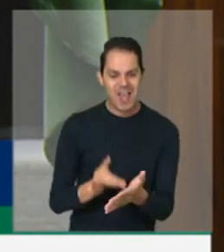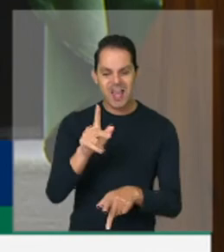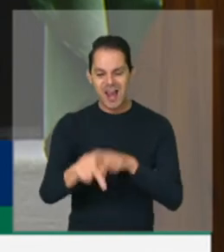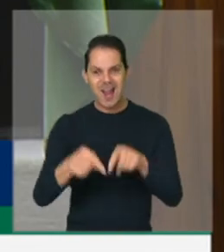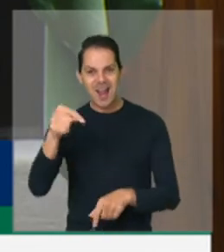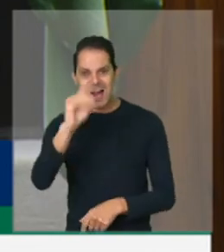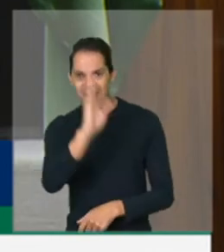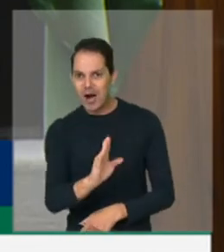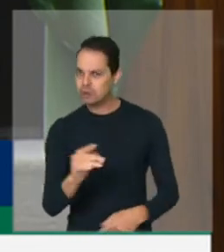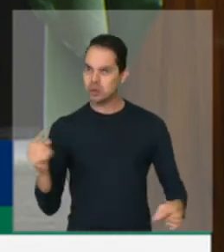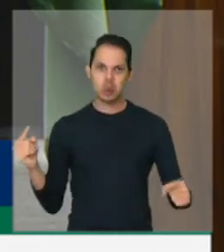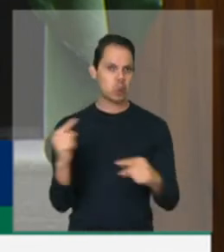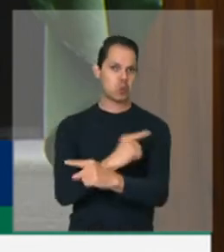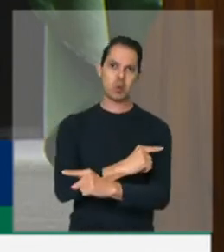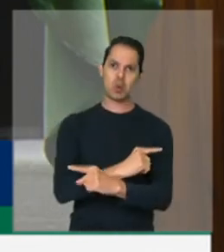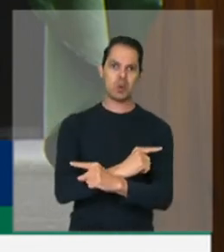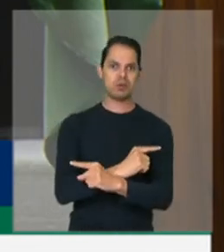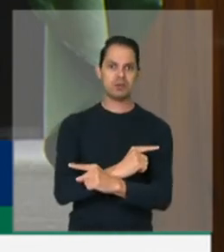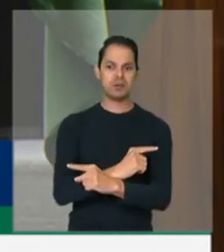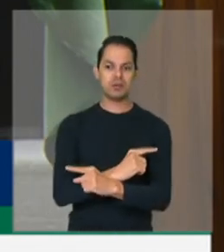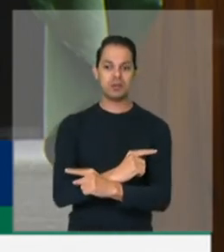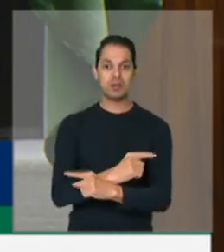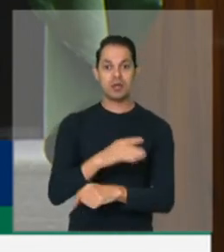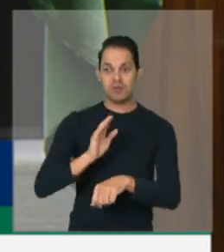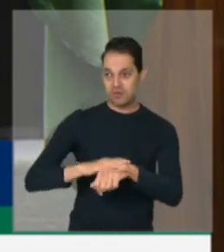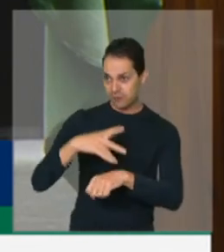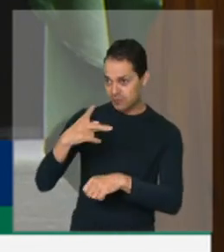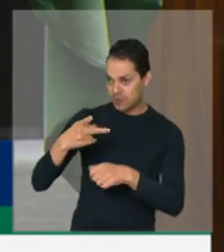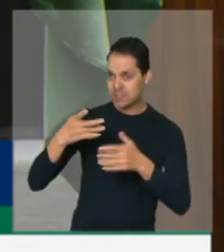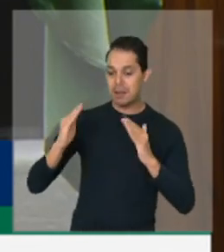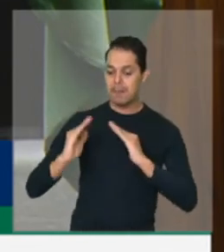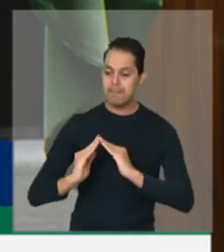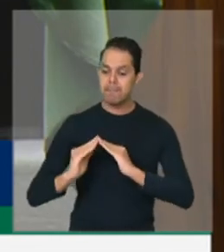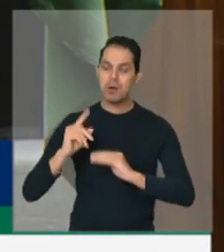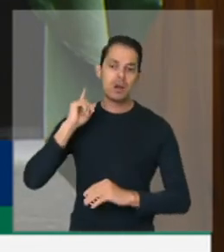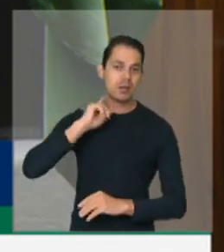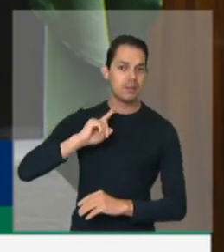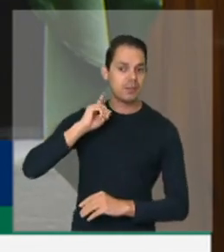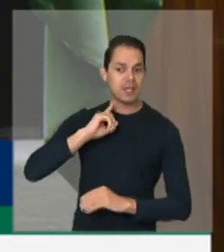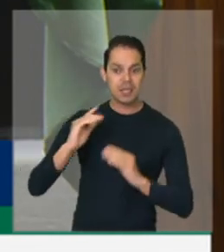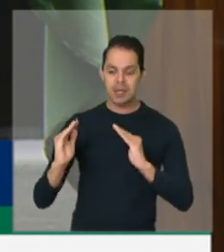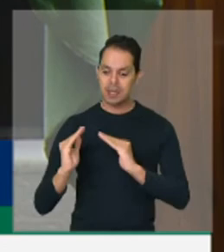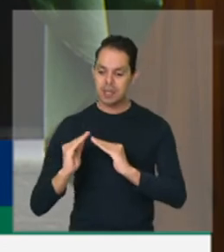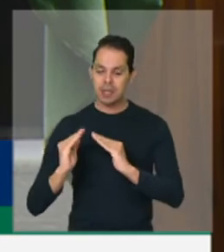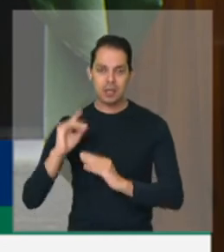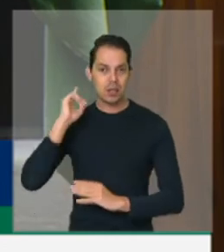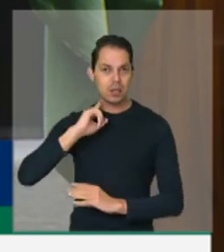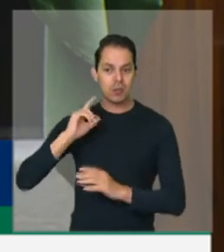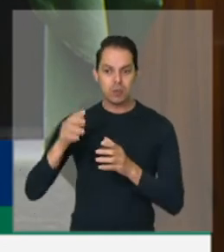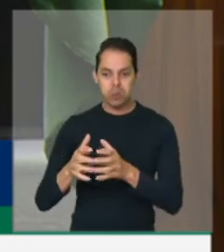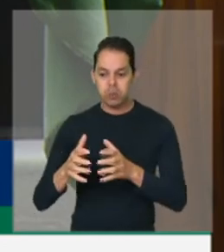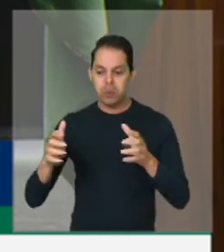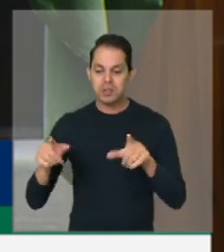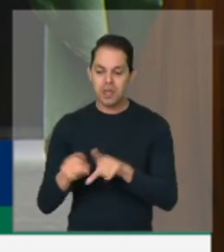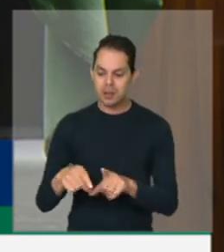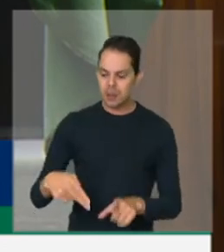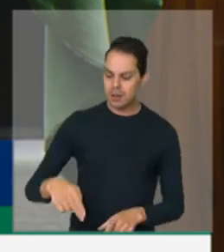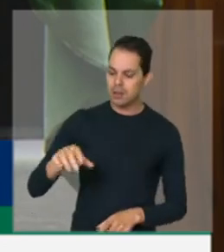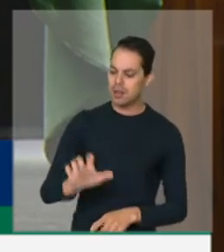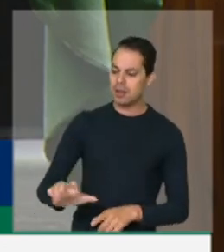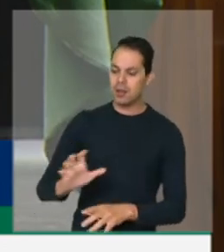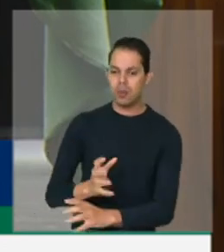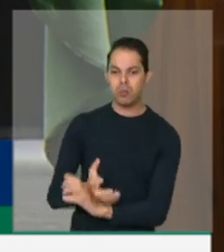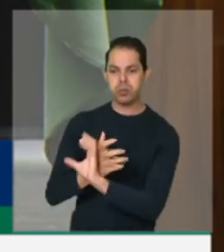brasileira, deputado Odair. Vossa Excelência é do Estado de Minas. Grande parte do Estado de Minas no semiárido nordestino, onde as